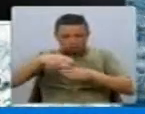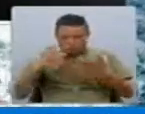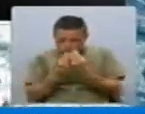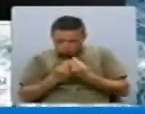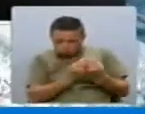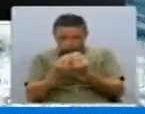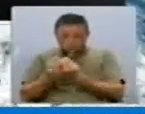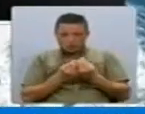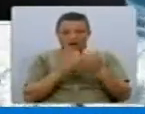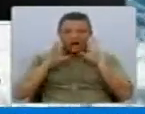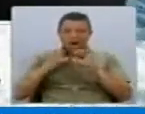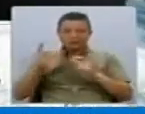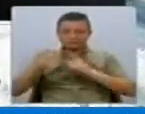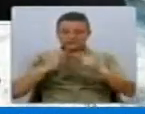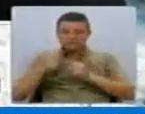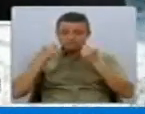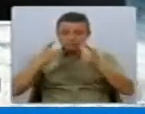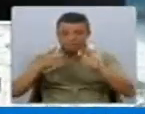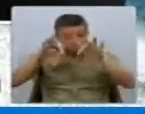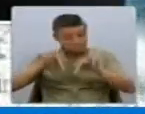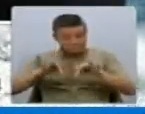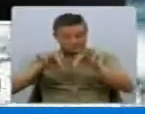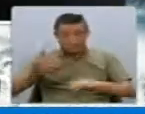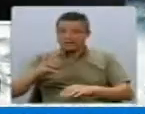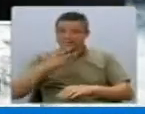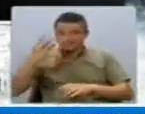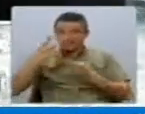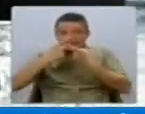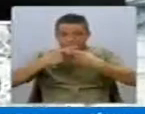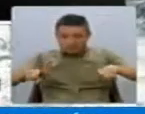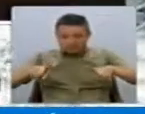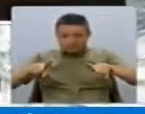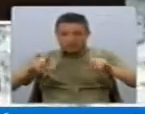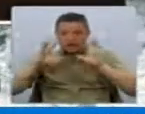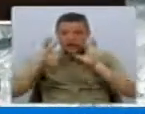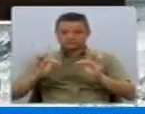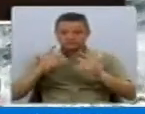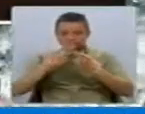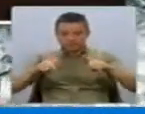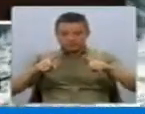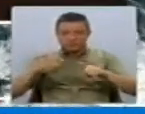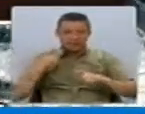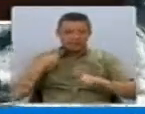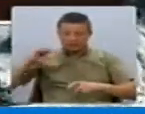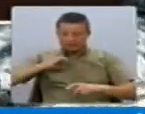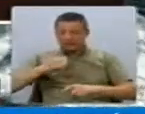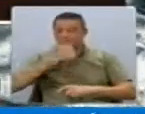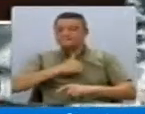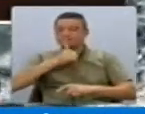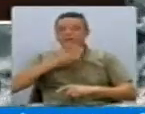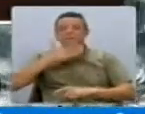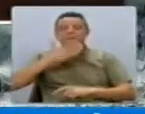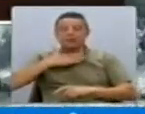muito pouco de estrela, e é sobretudo um cadáver. E, portanto, são estas as três grandes diferenças entre anãs castanhas, vermelhas e